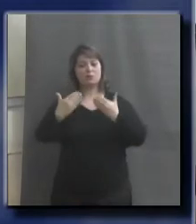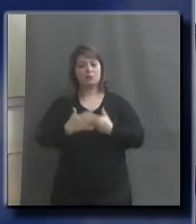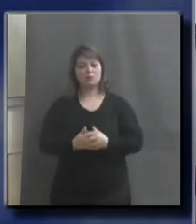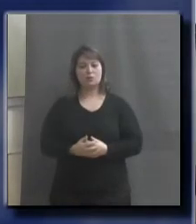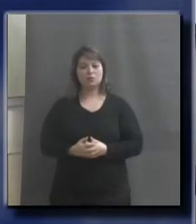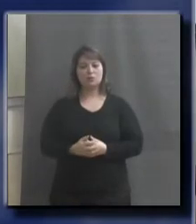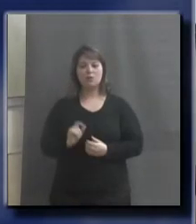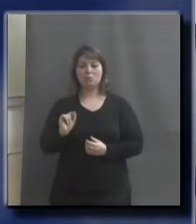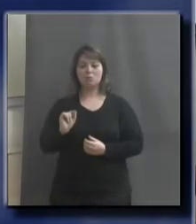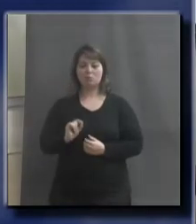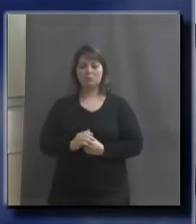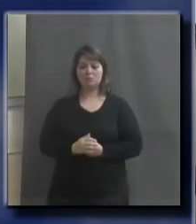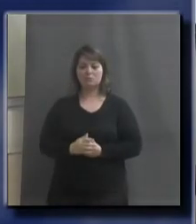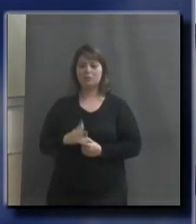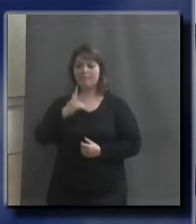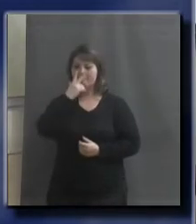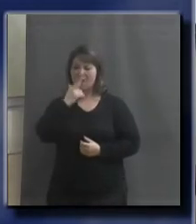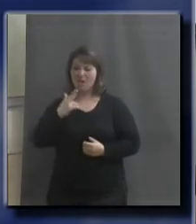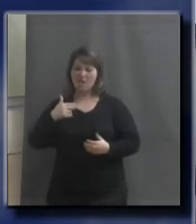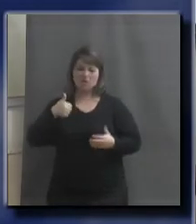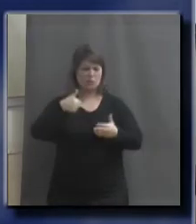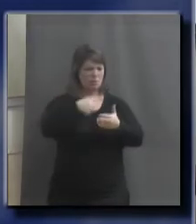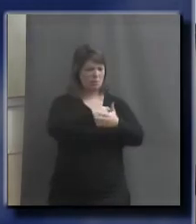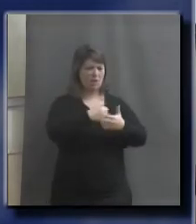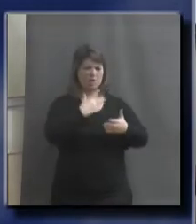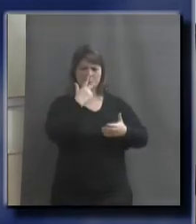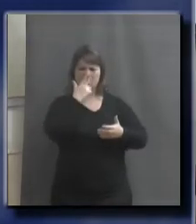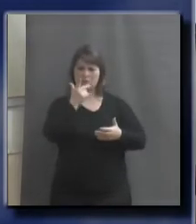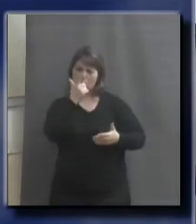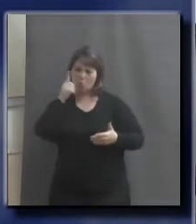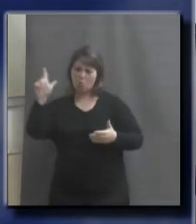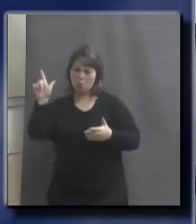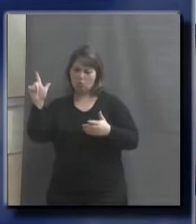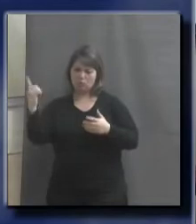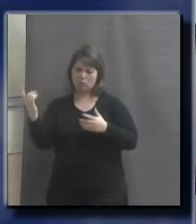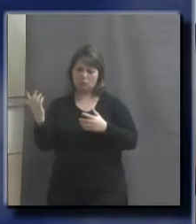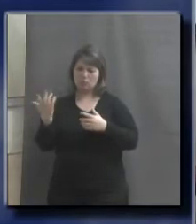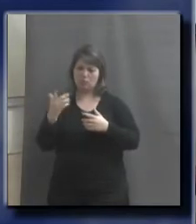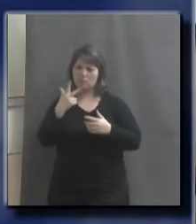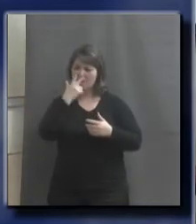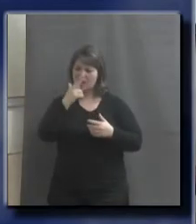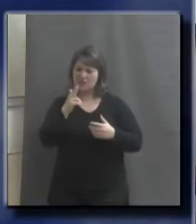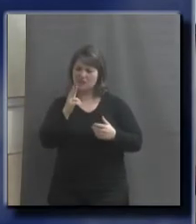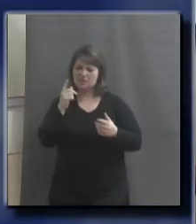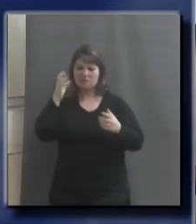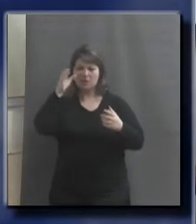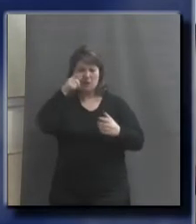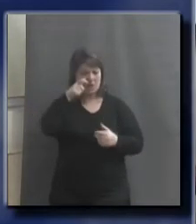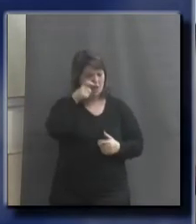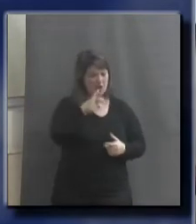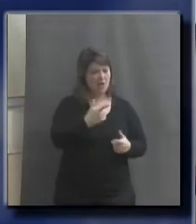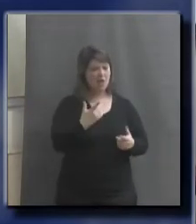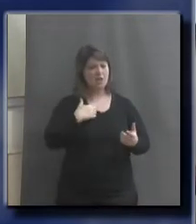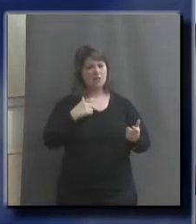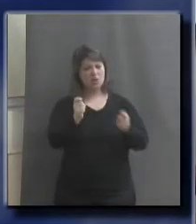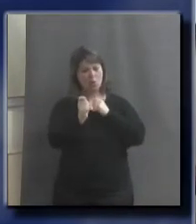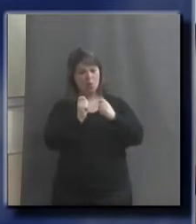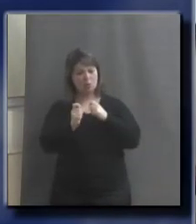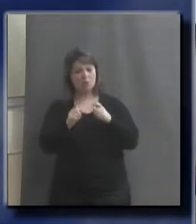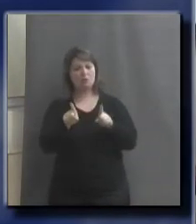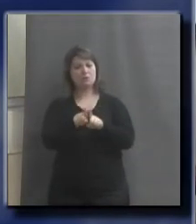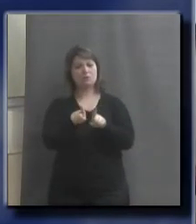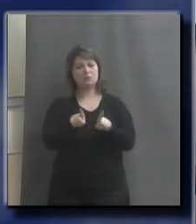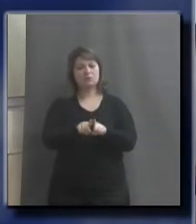que combata ou que não deixe espaço para corroborar interesses econômicos e que